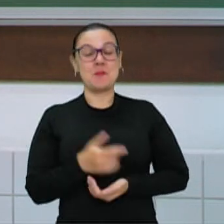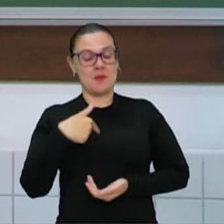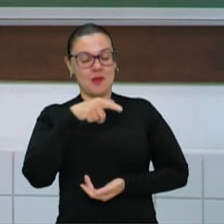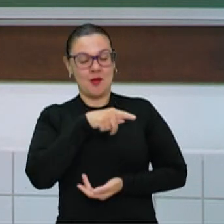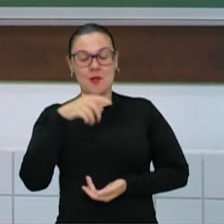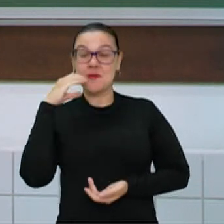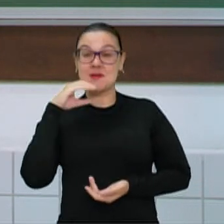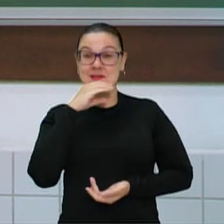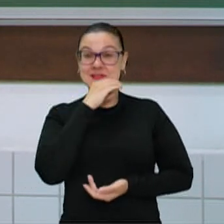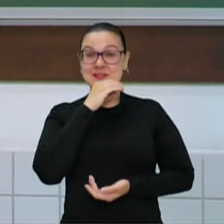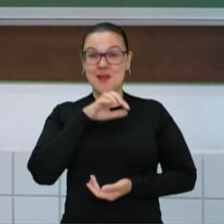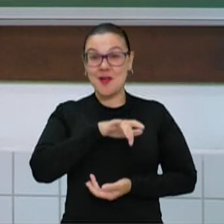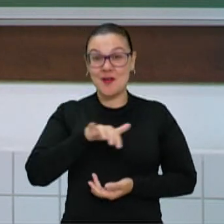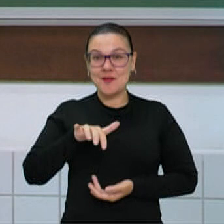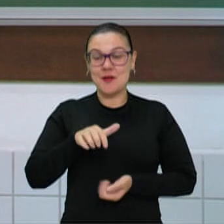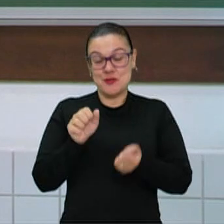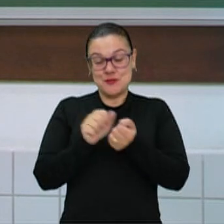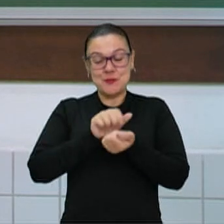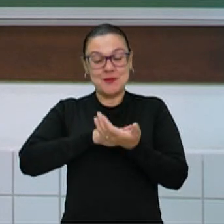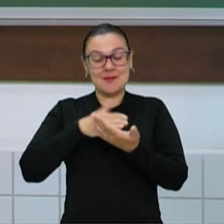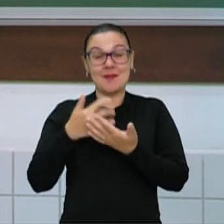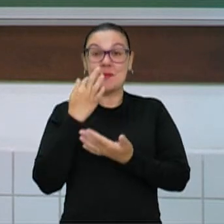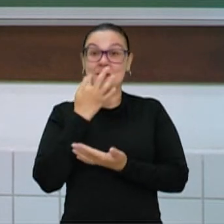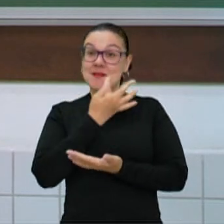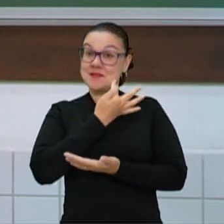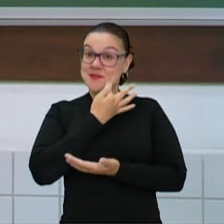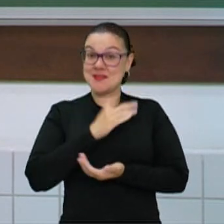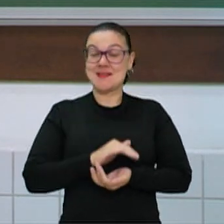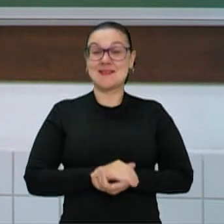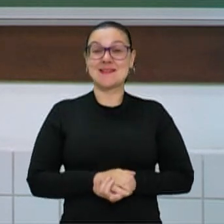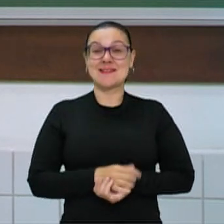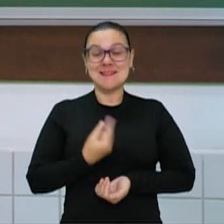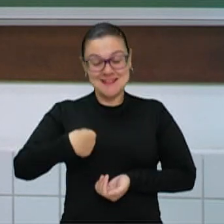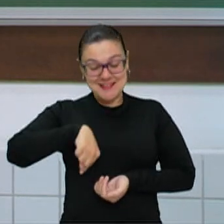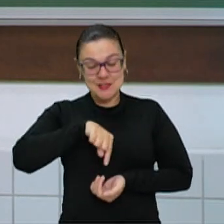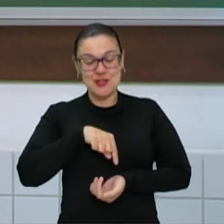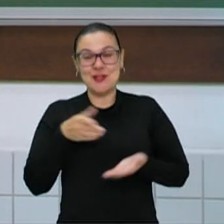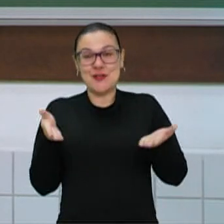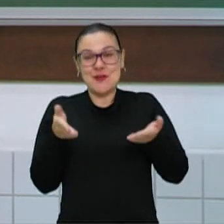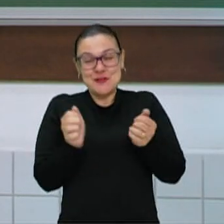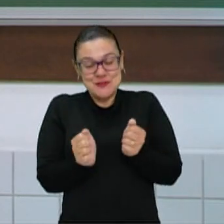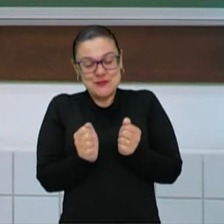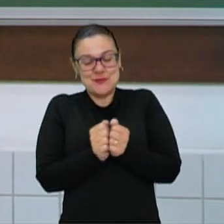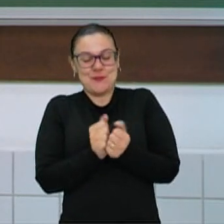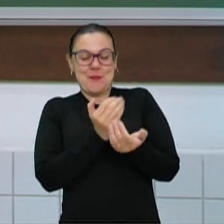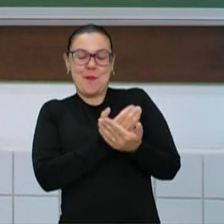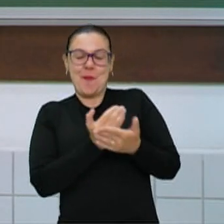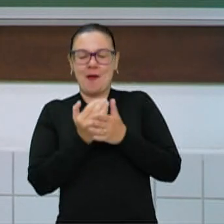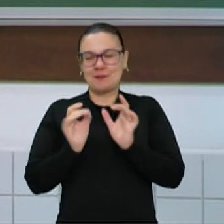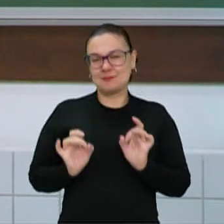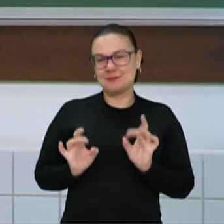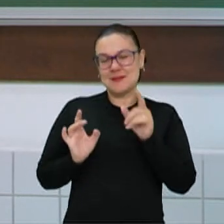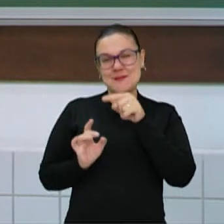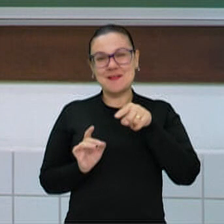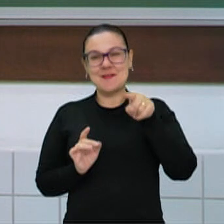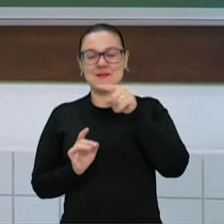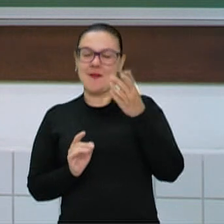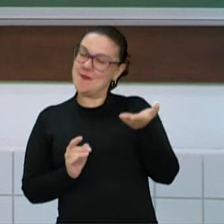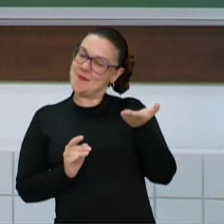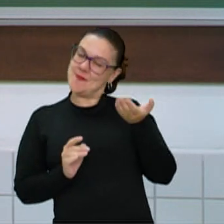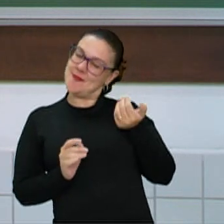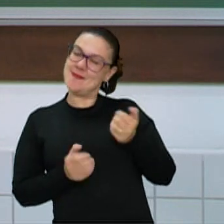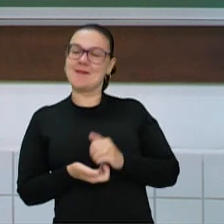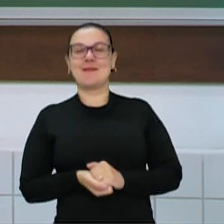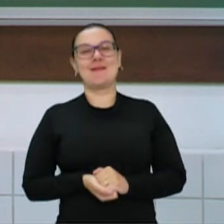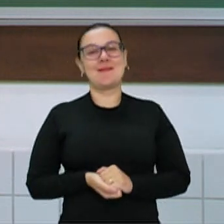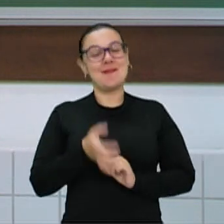sou a professora Carolina Molina, estou aqui com a minha amiga Francis e a gente veio aqui para fazer uma aula toda especial para você. Vem comigo,